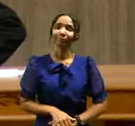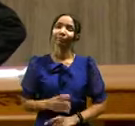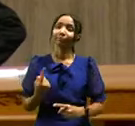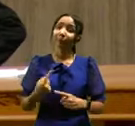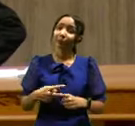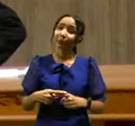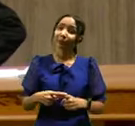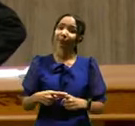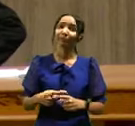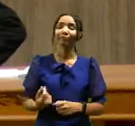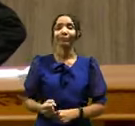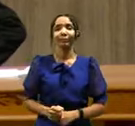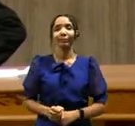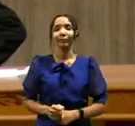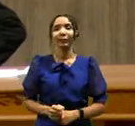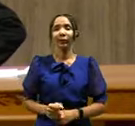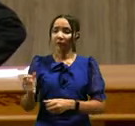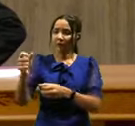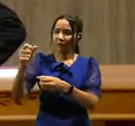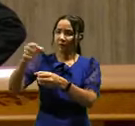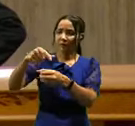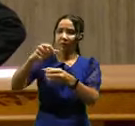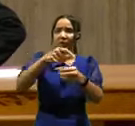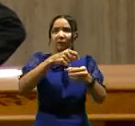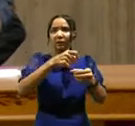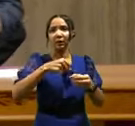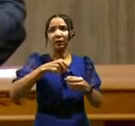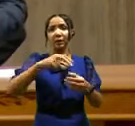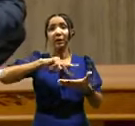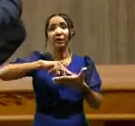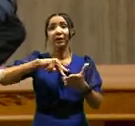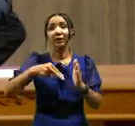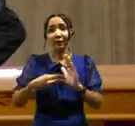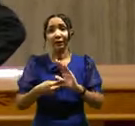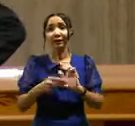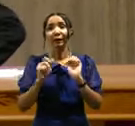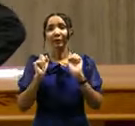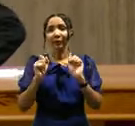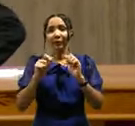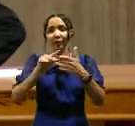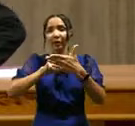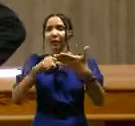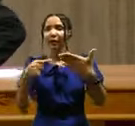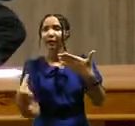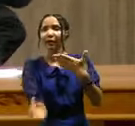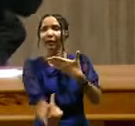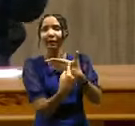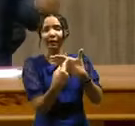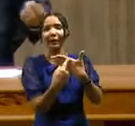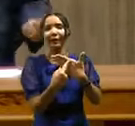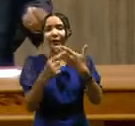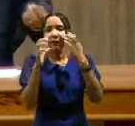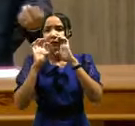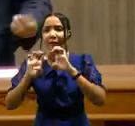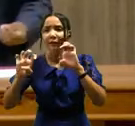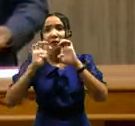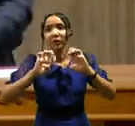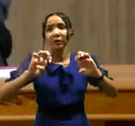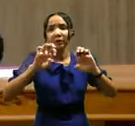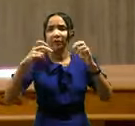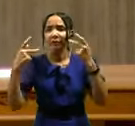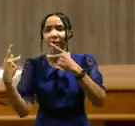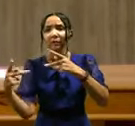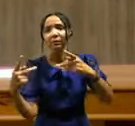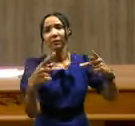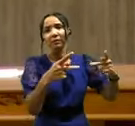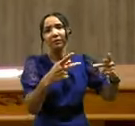Semeando e quando você atenta para isso é necessáo você ent